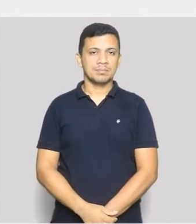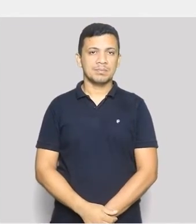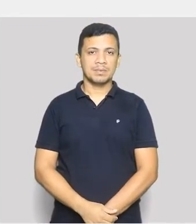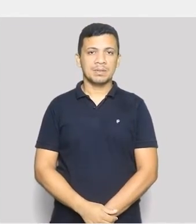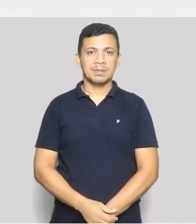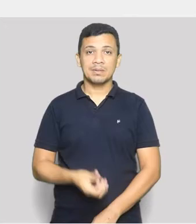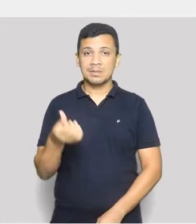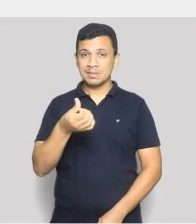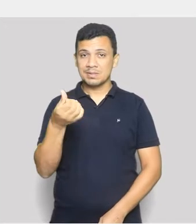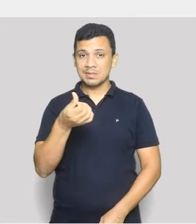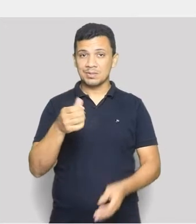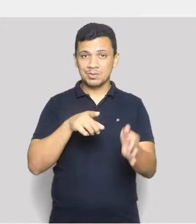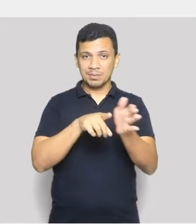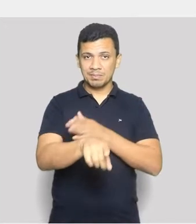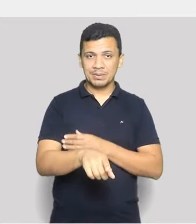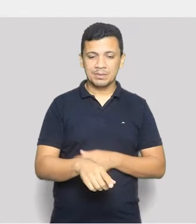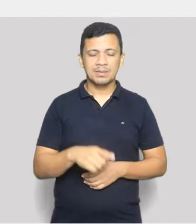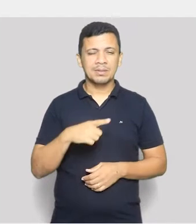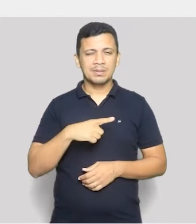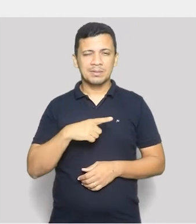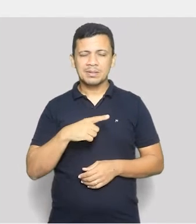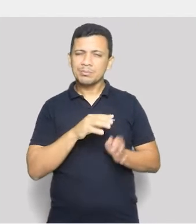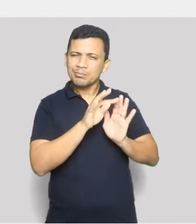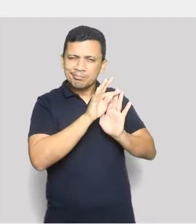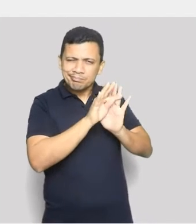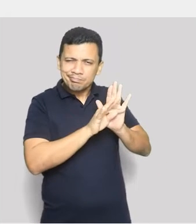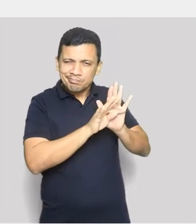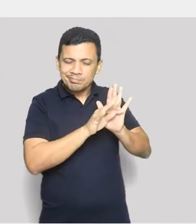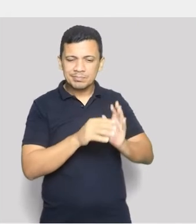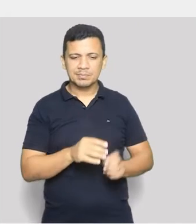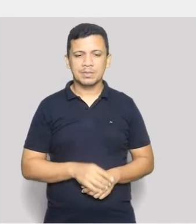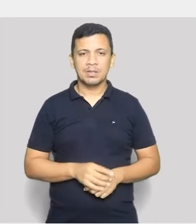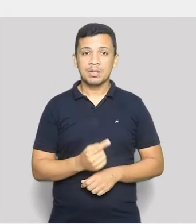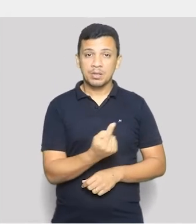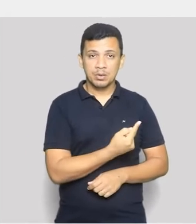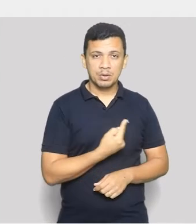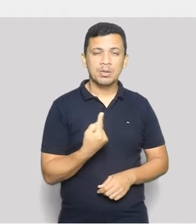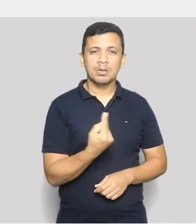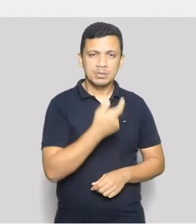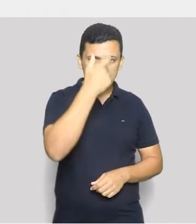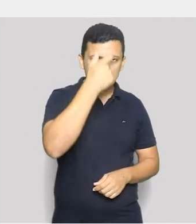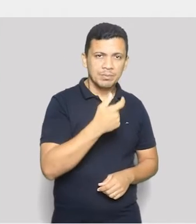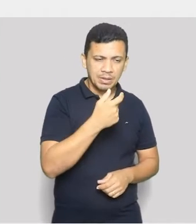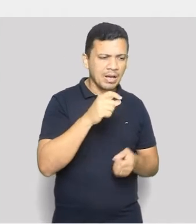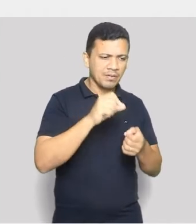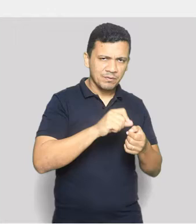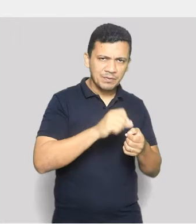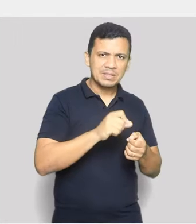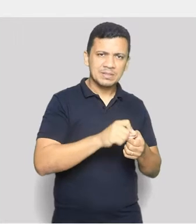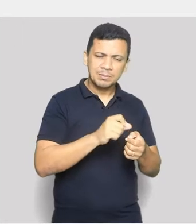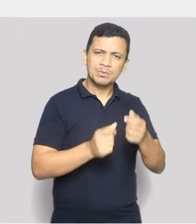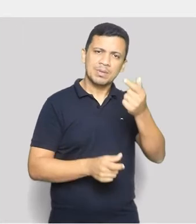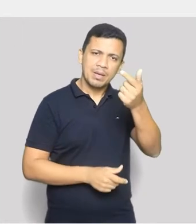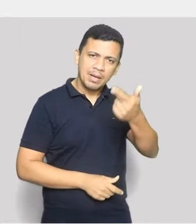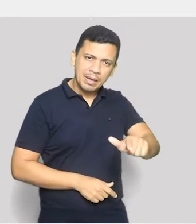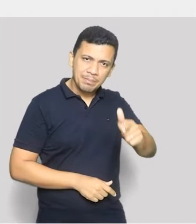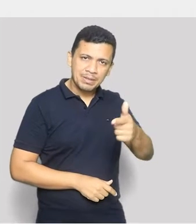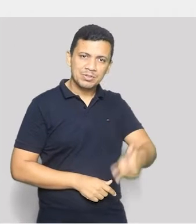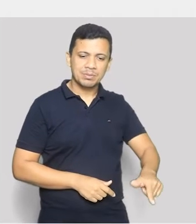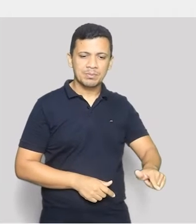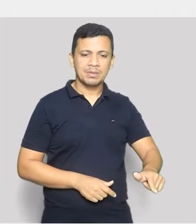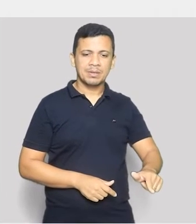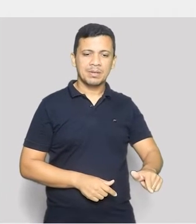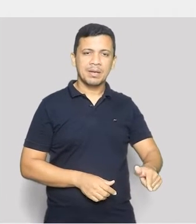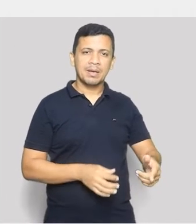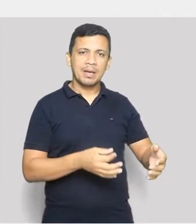na sexta questão, nós temos um pequeno texto. Nós somos aquilo que fazemos repetidamente.